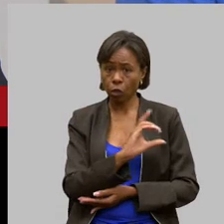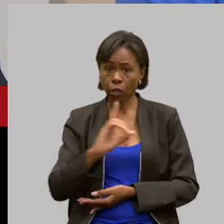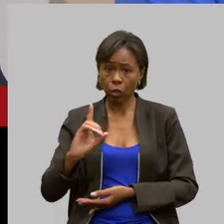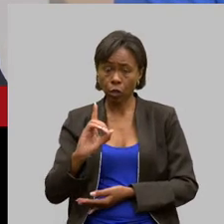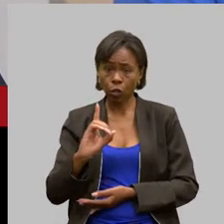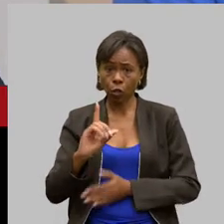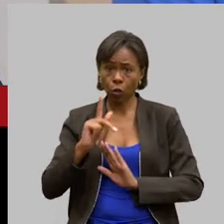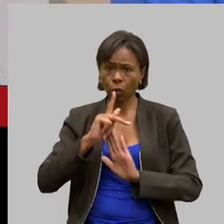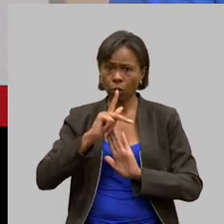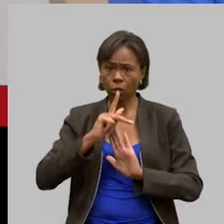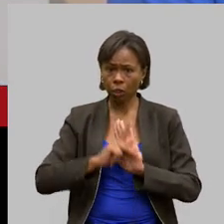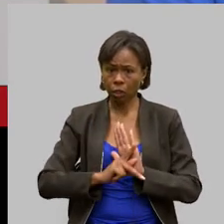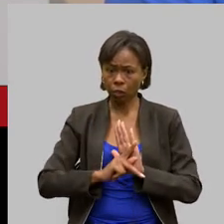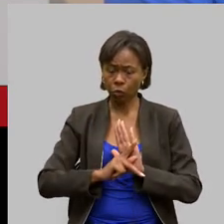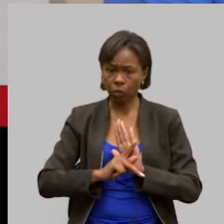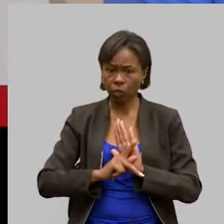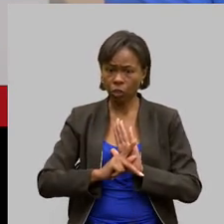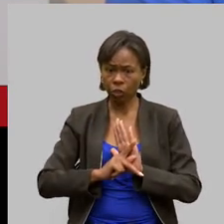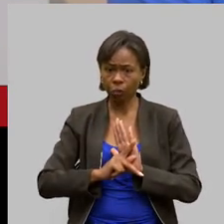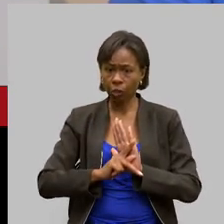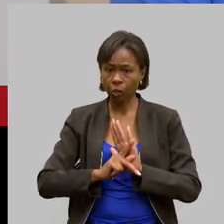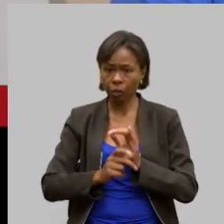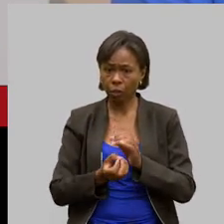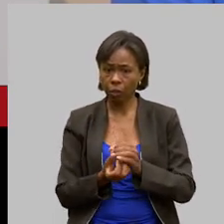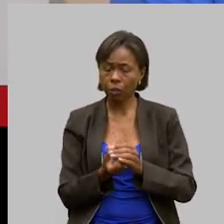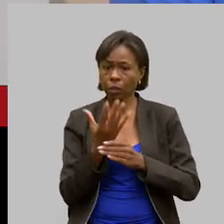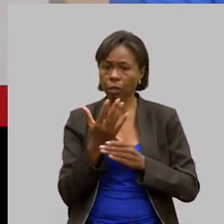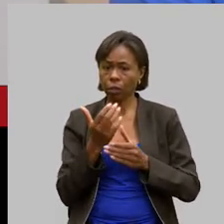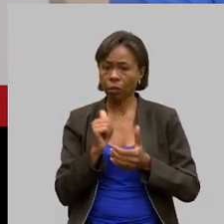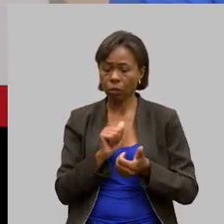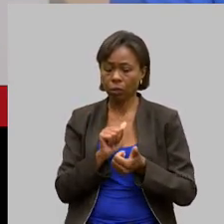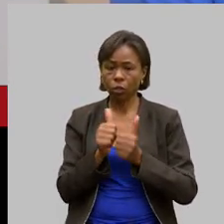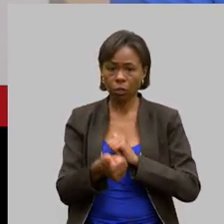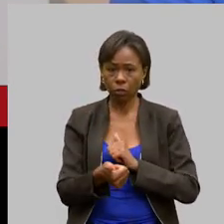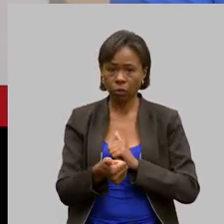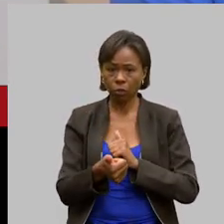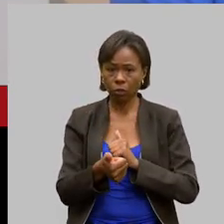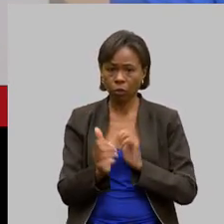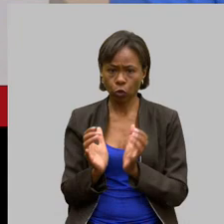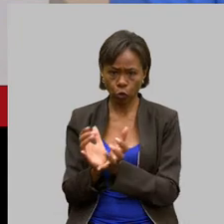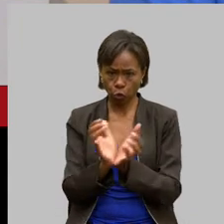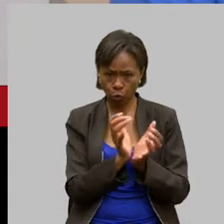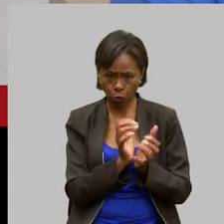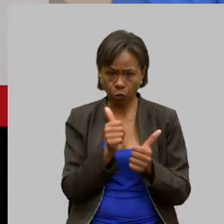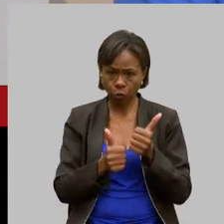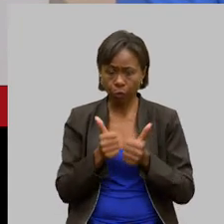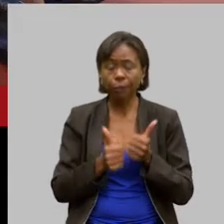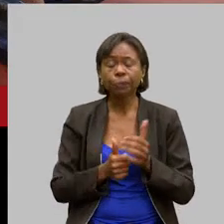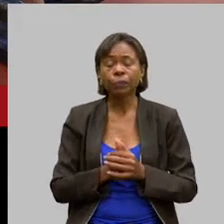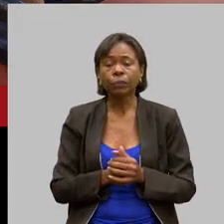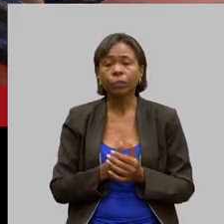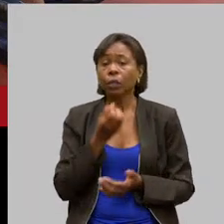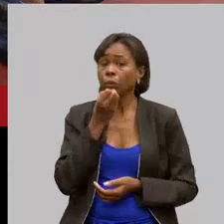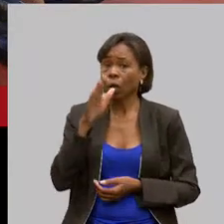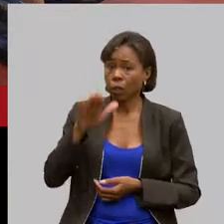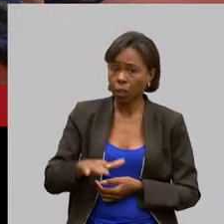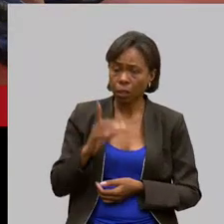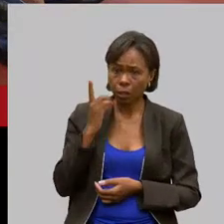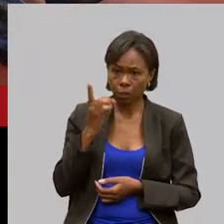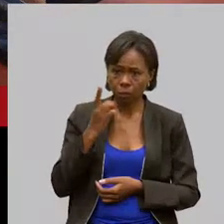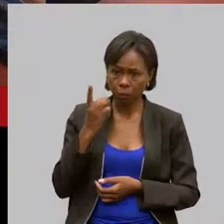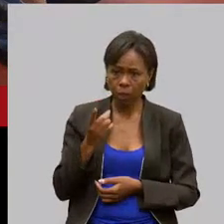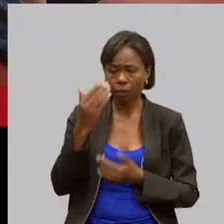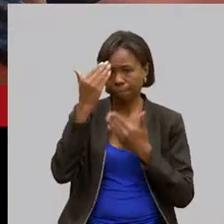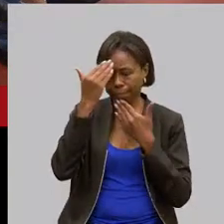montando um time Boa tarde Deputado crisand Silveira a quem agradeço a gentileza do